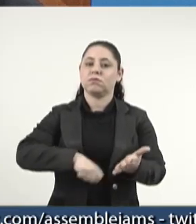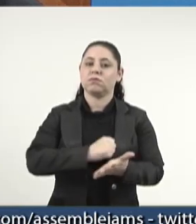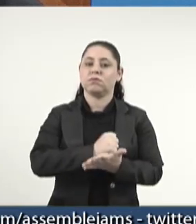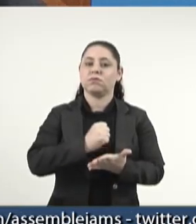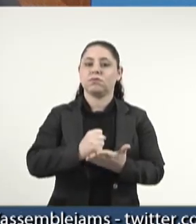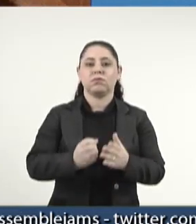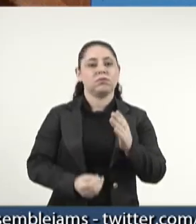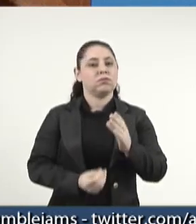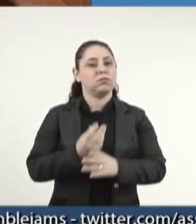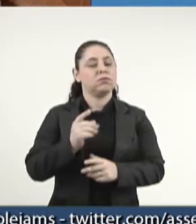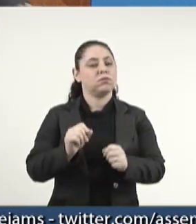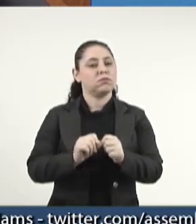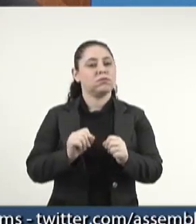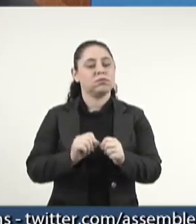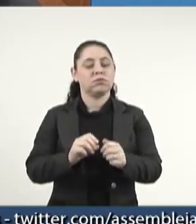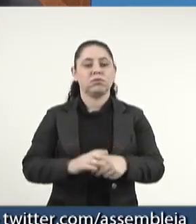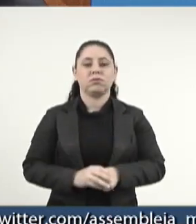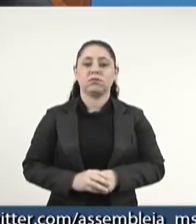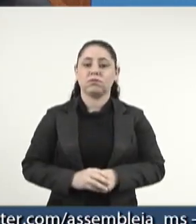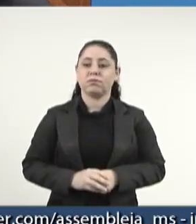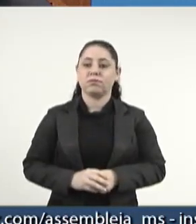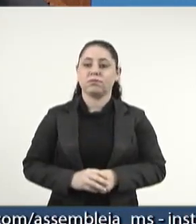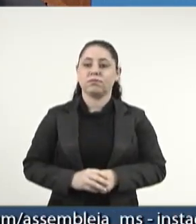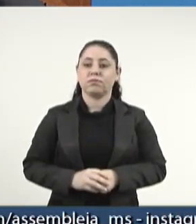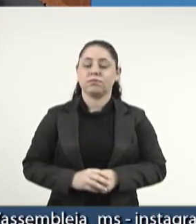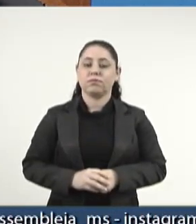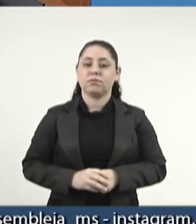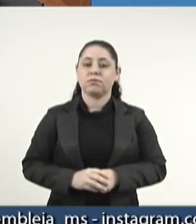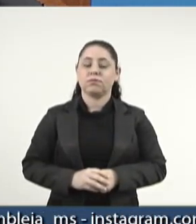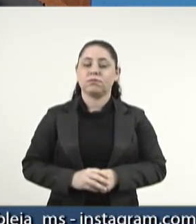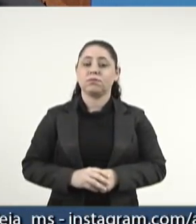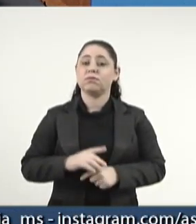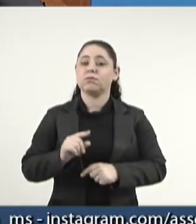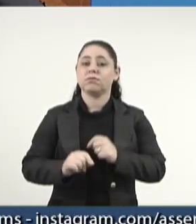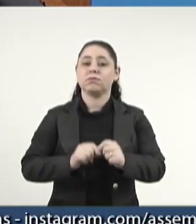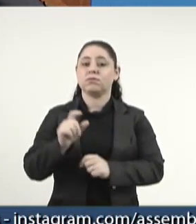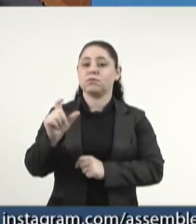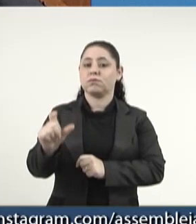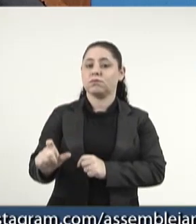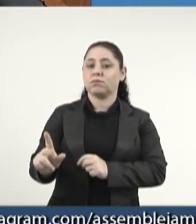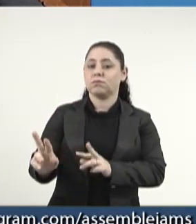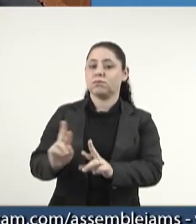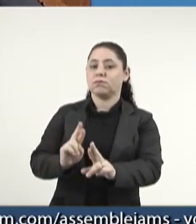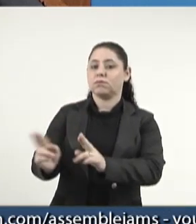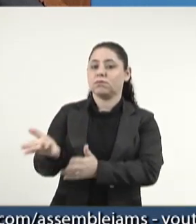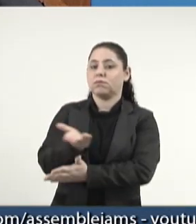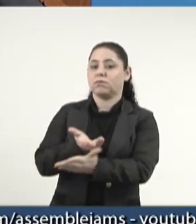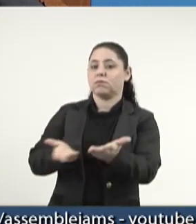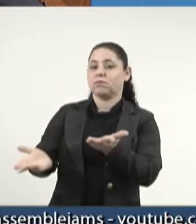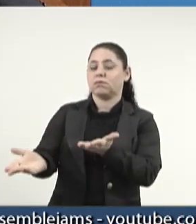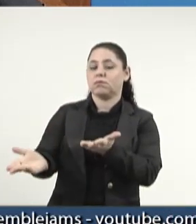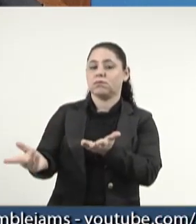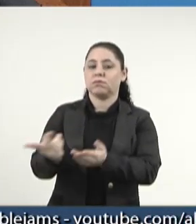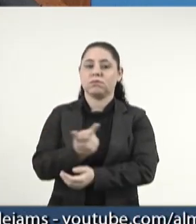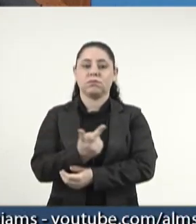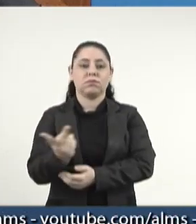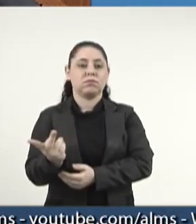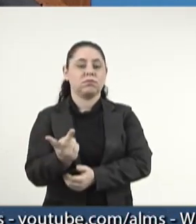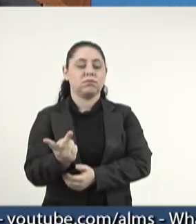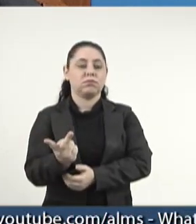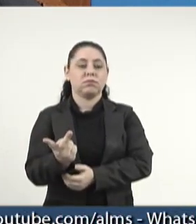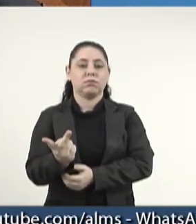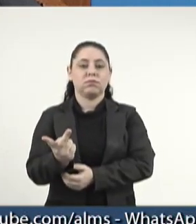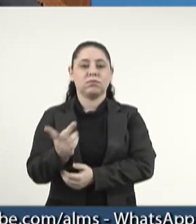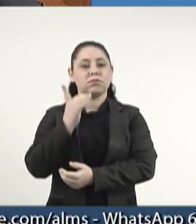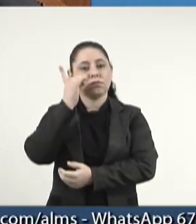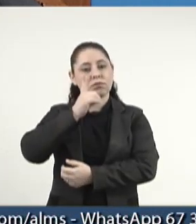feitas e ofereceram ao intermediador do negócio, deputado